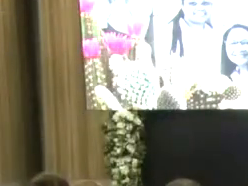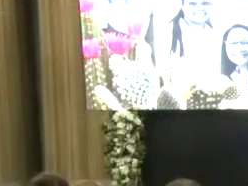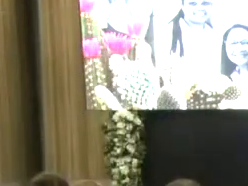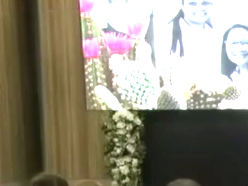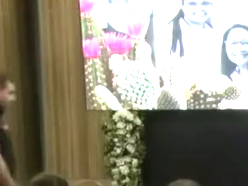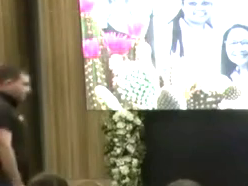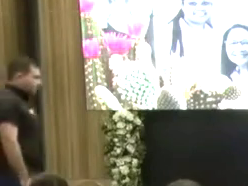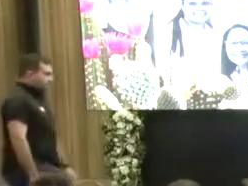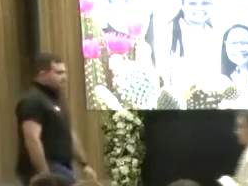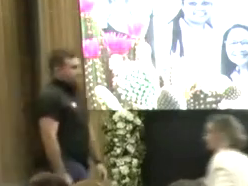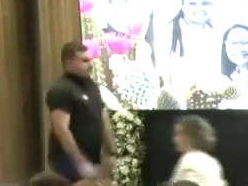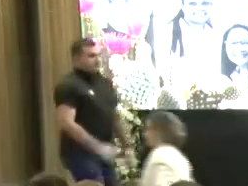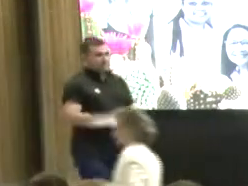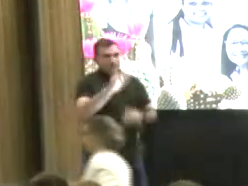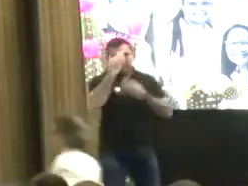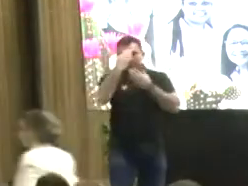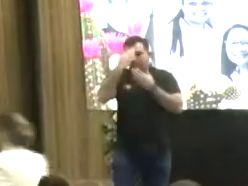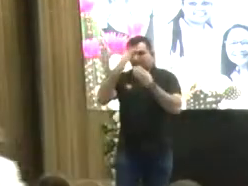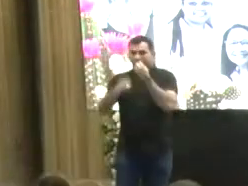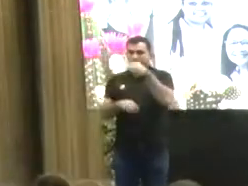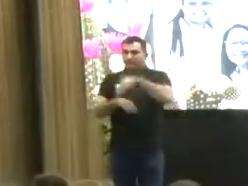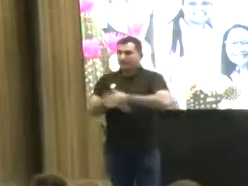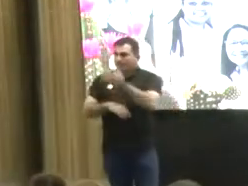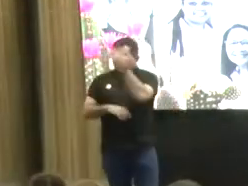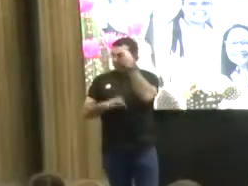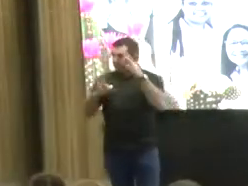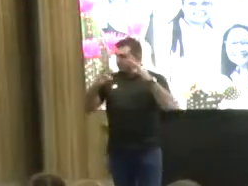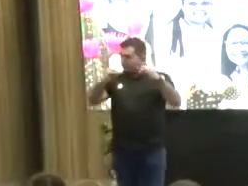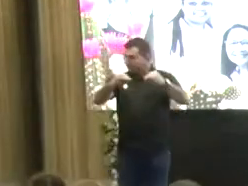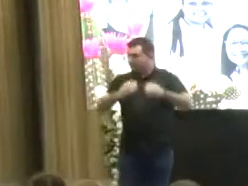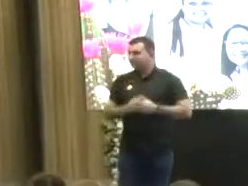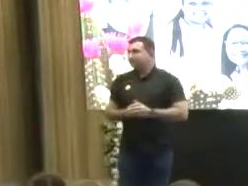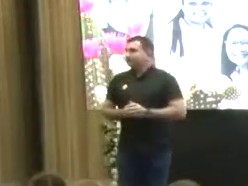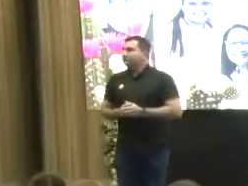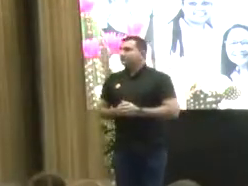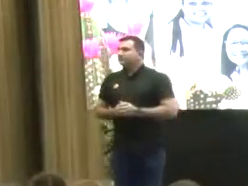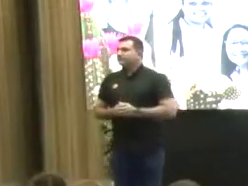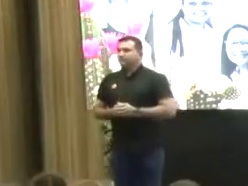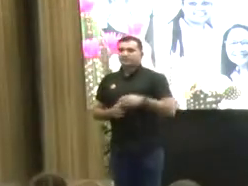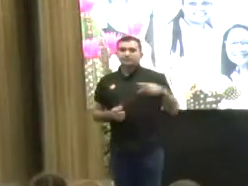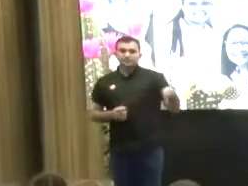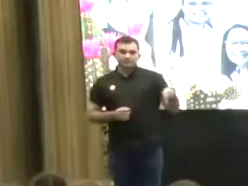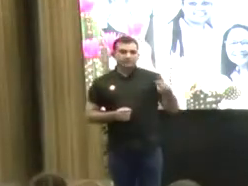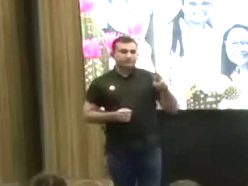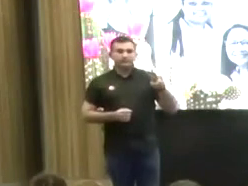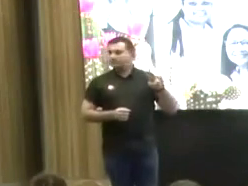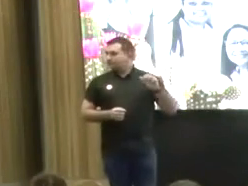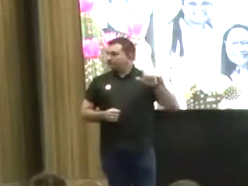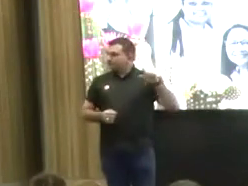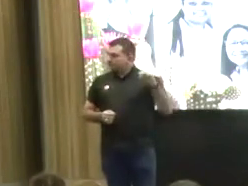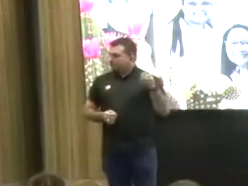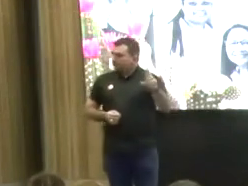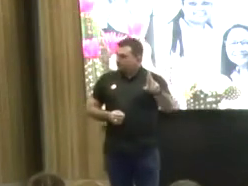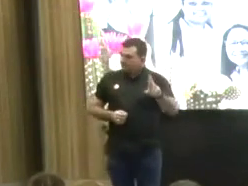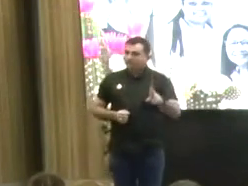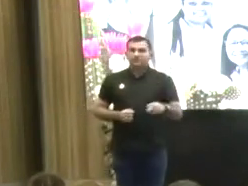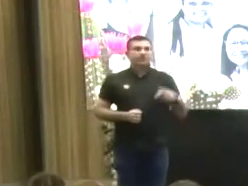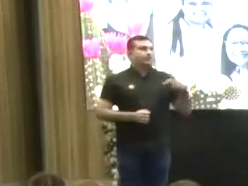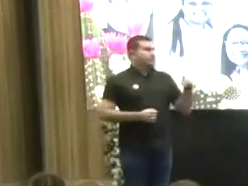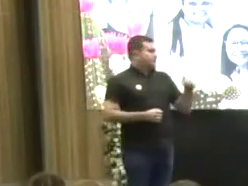Agradeço a oportunidade, boa noite a todos e a todas. Professor Walter, professora Maria